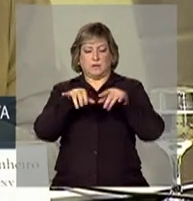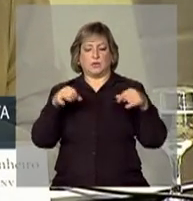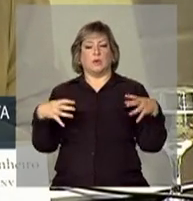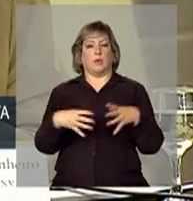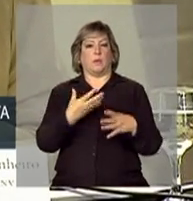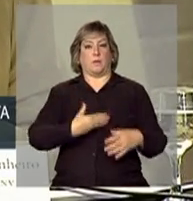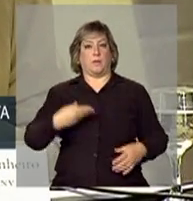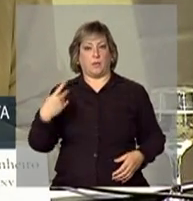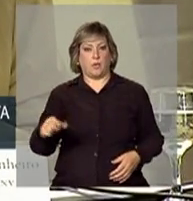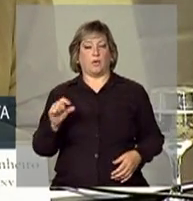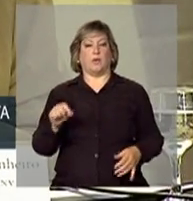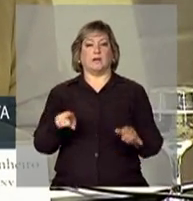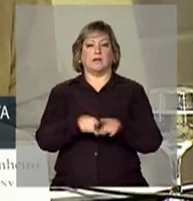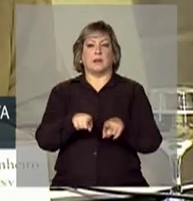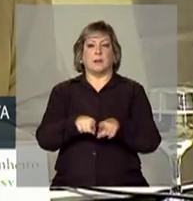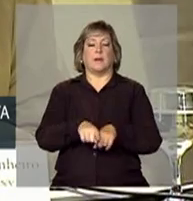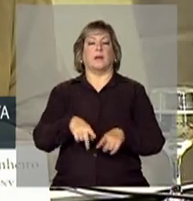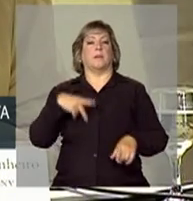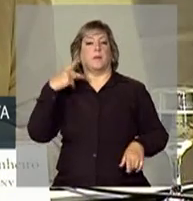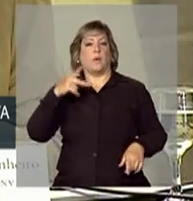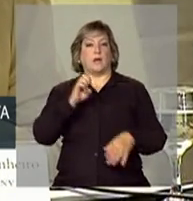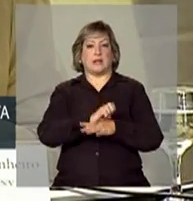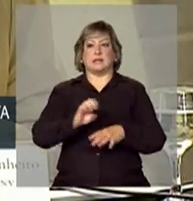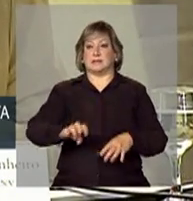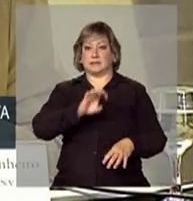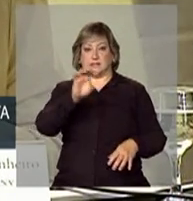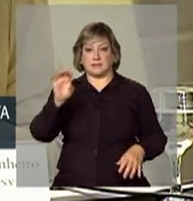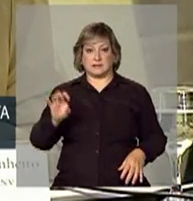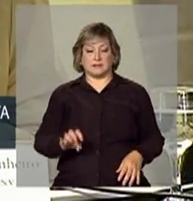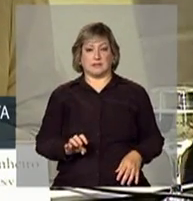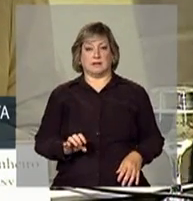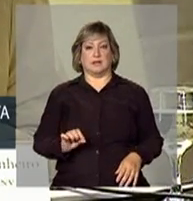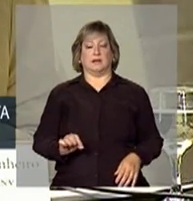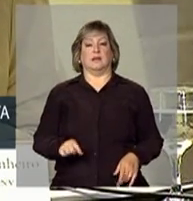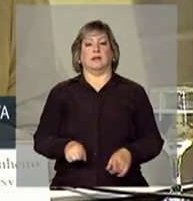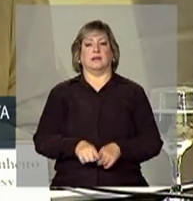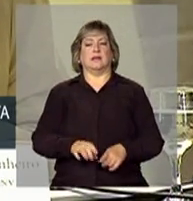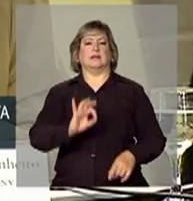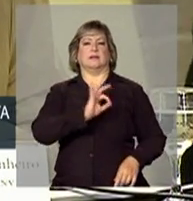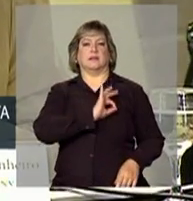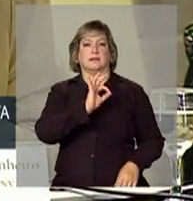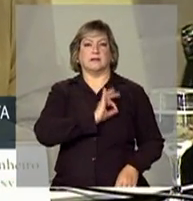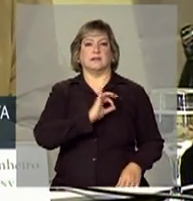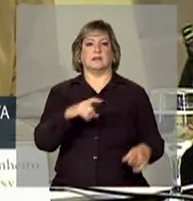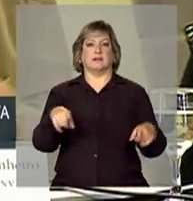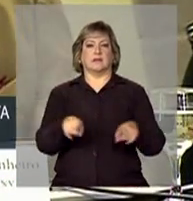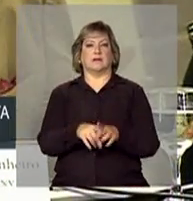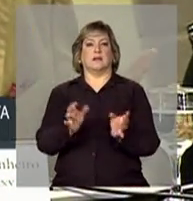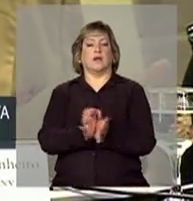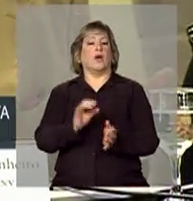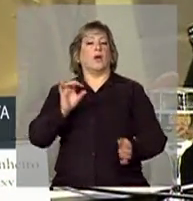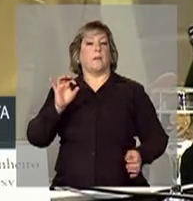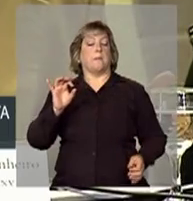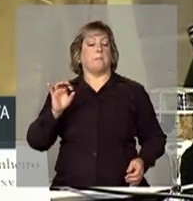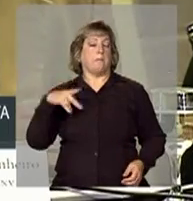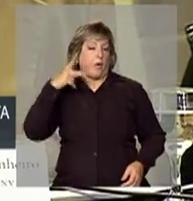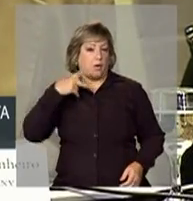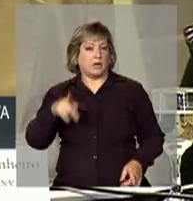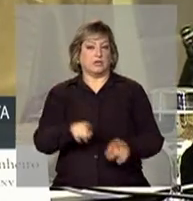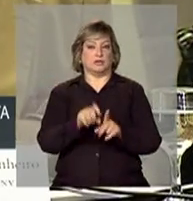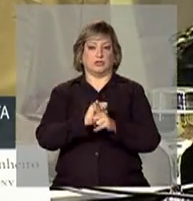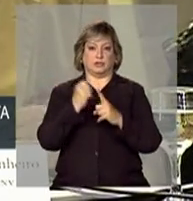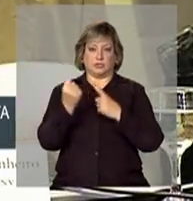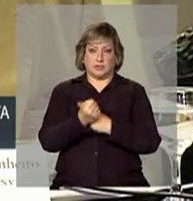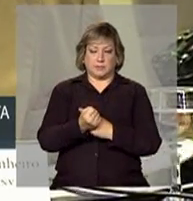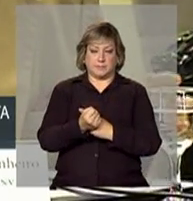das polícias estaduais, como a dos departamentos e delegacias de ordem político-social. Também nos